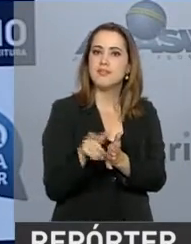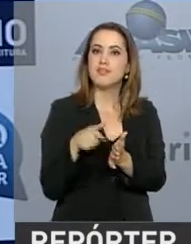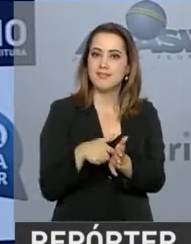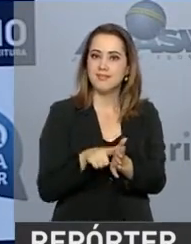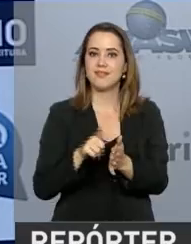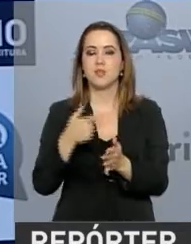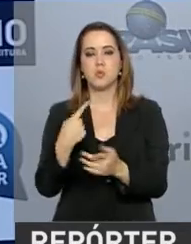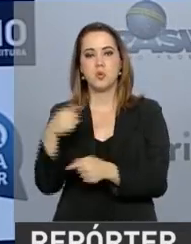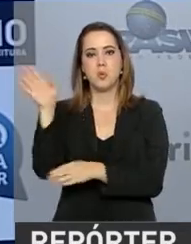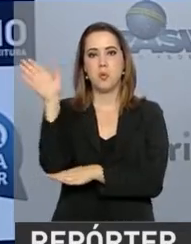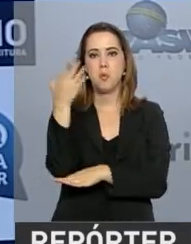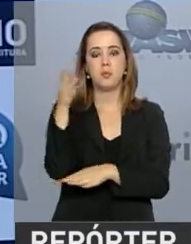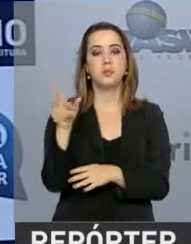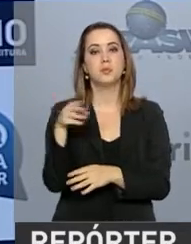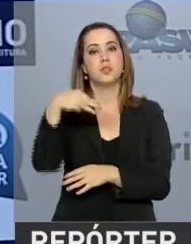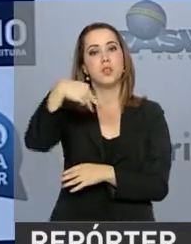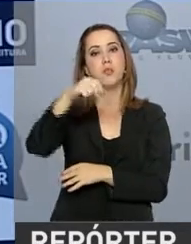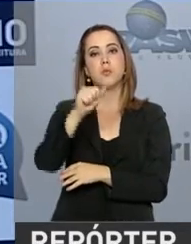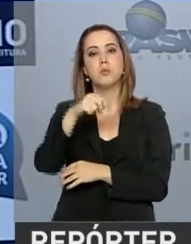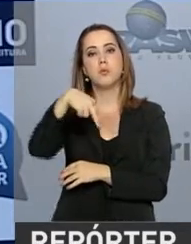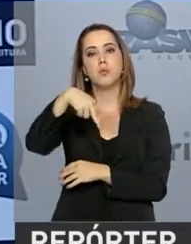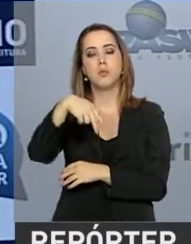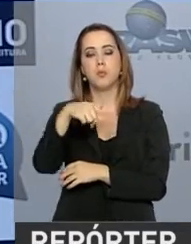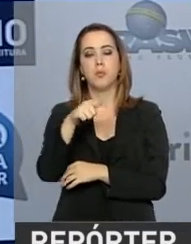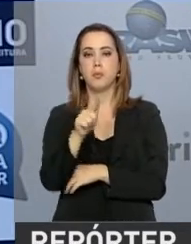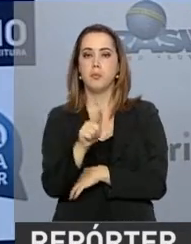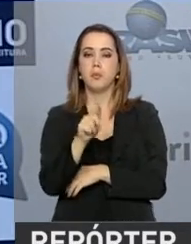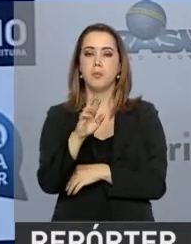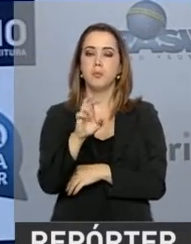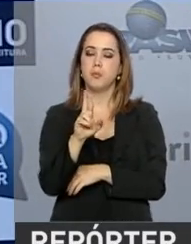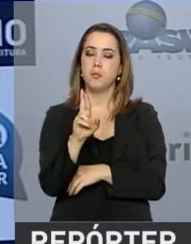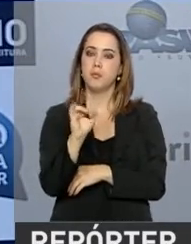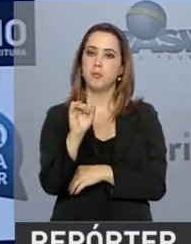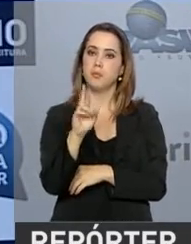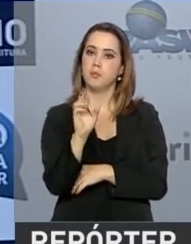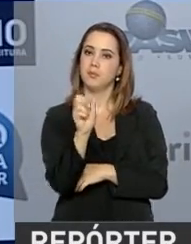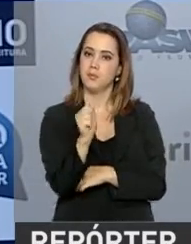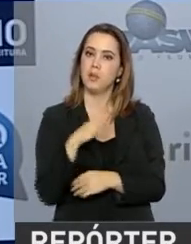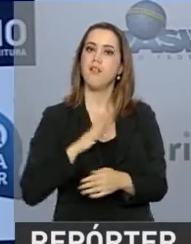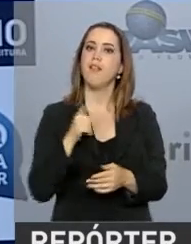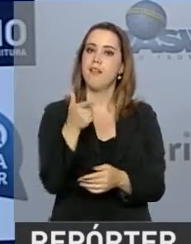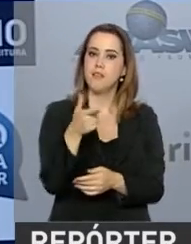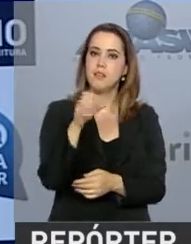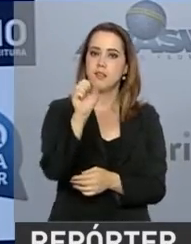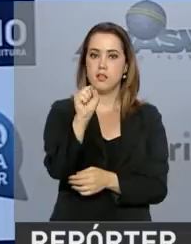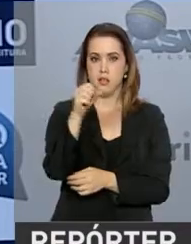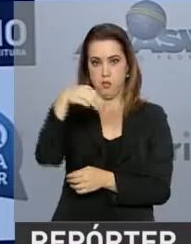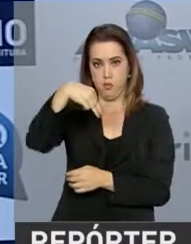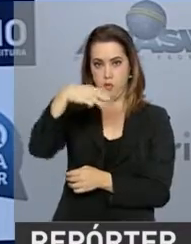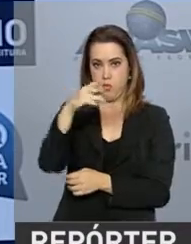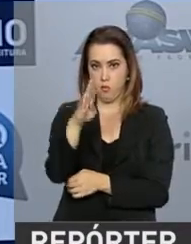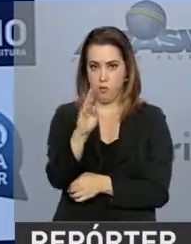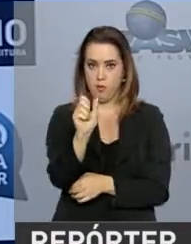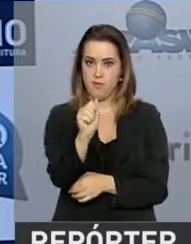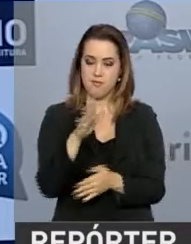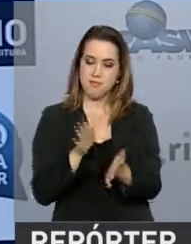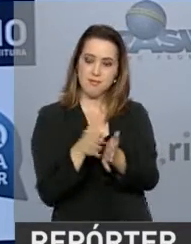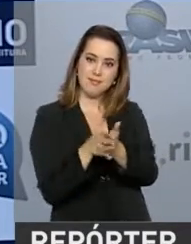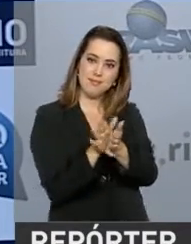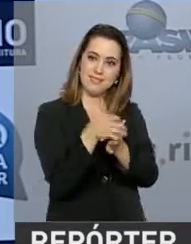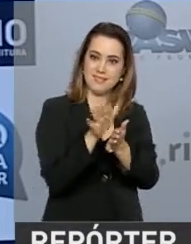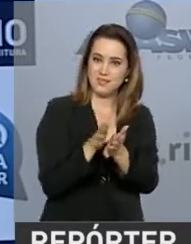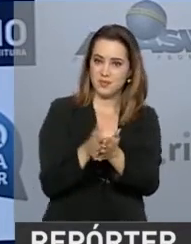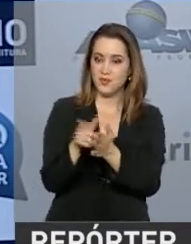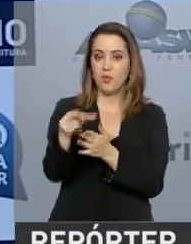mangueira a escola campeã do carnaval carioca em 2016 aliás o samba deu o tom das olimpíadas né encerrou a festa ontem